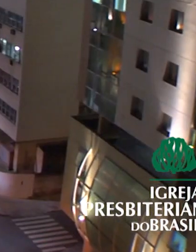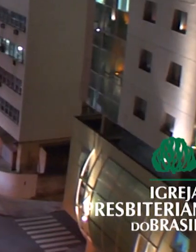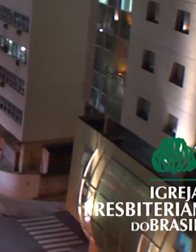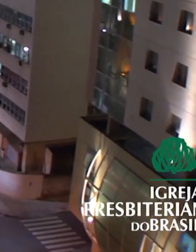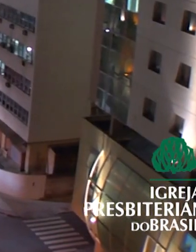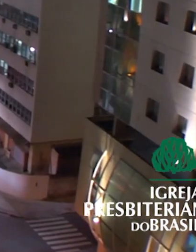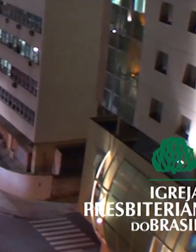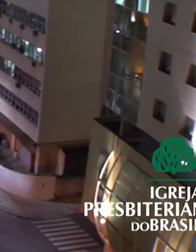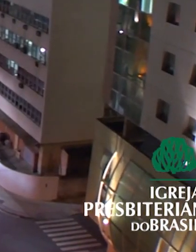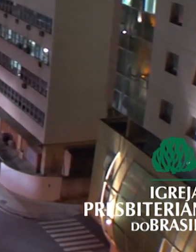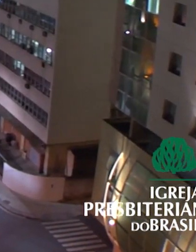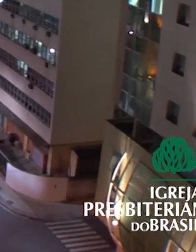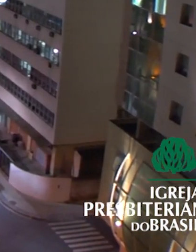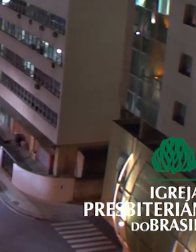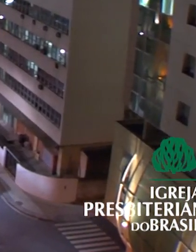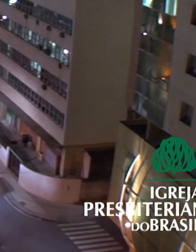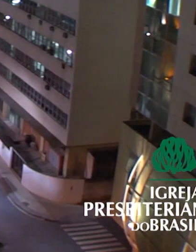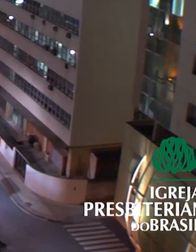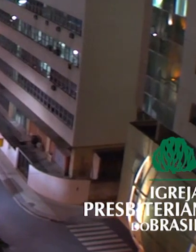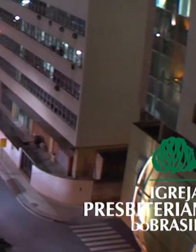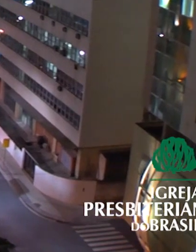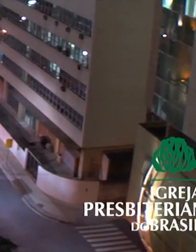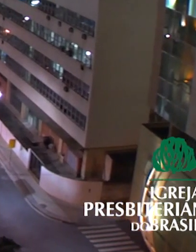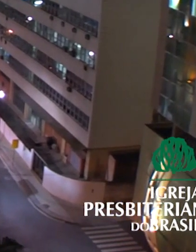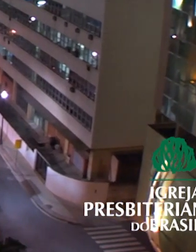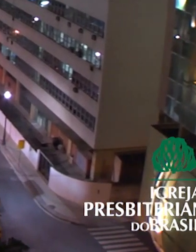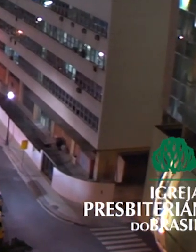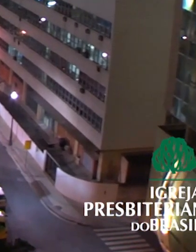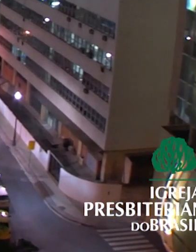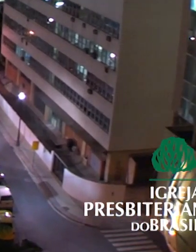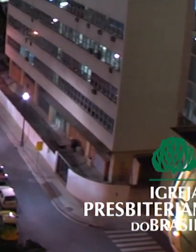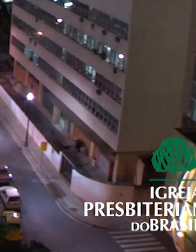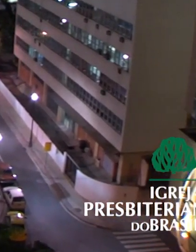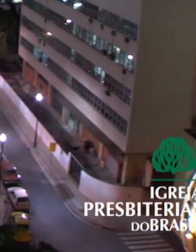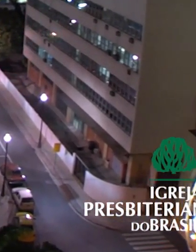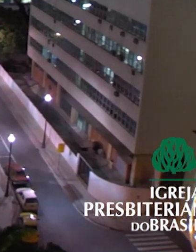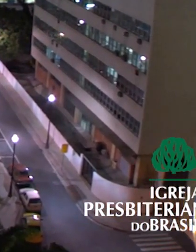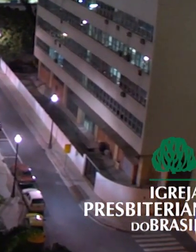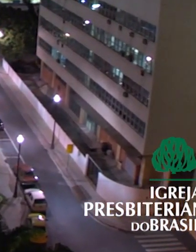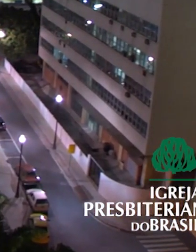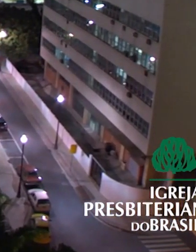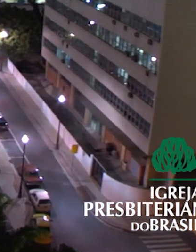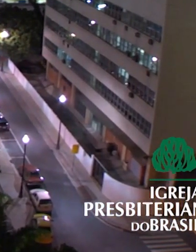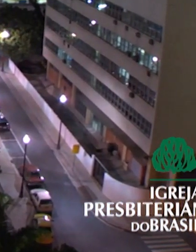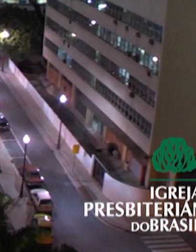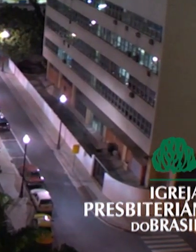Presbiteriana, há 160 anos, evangelizando o Brasil.